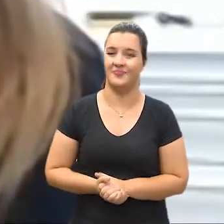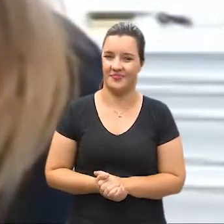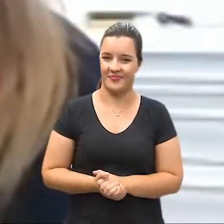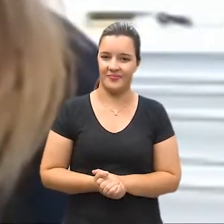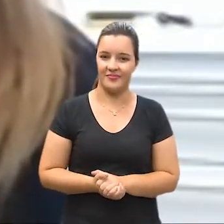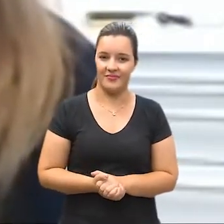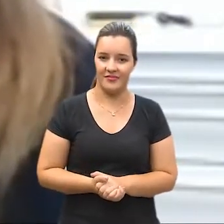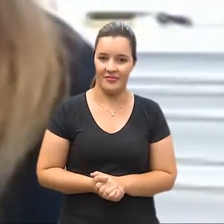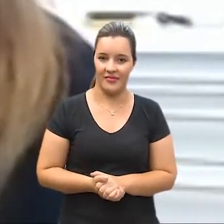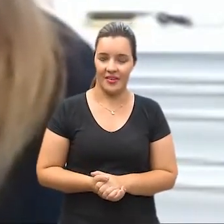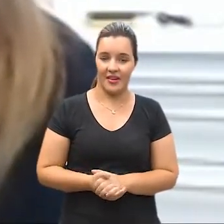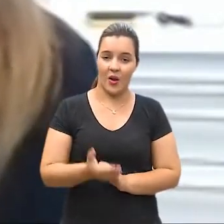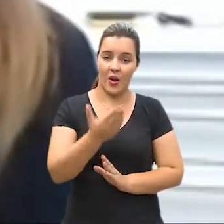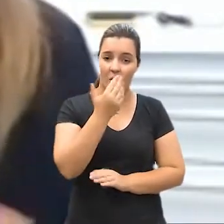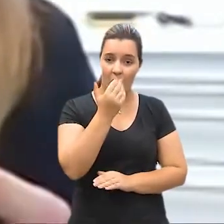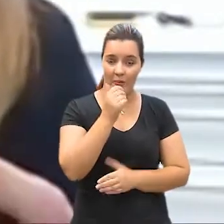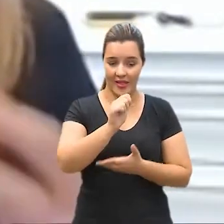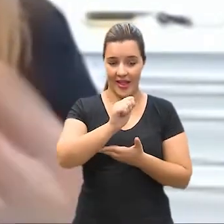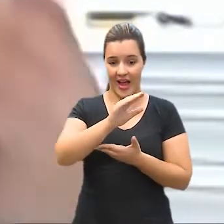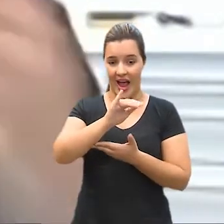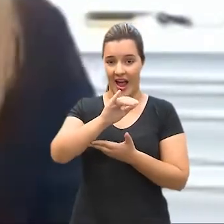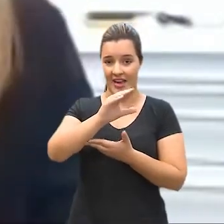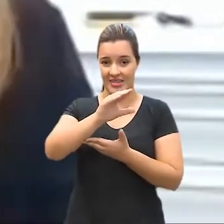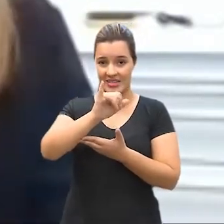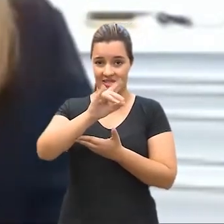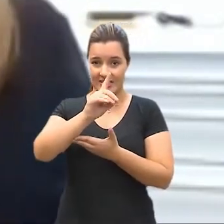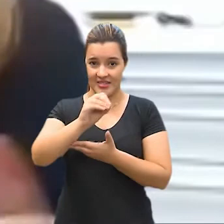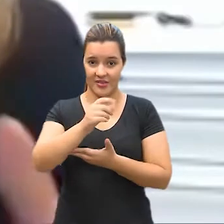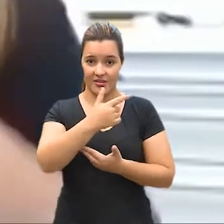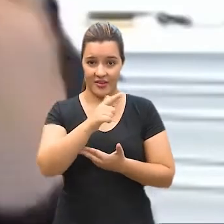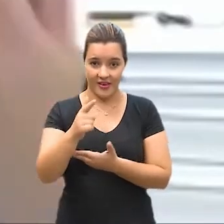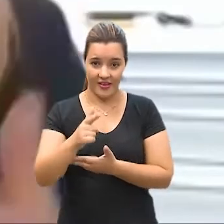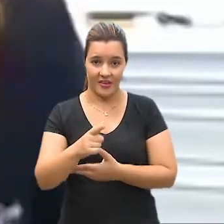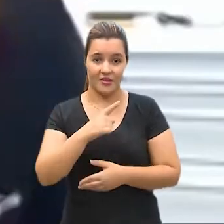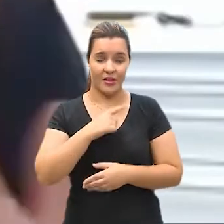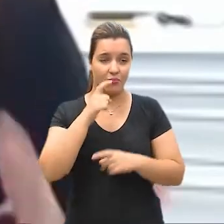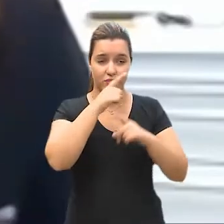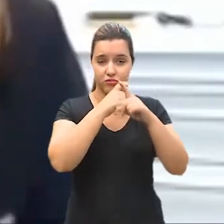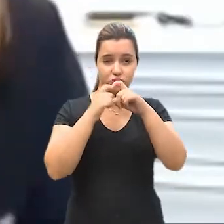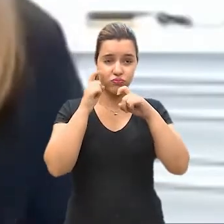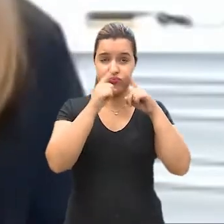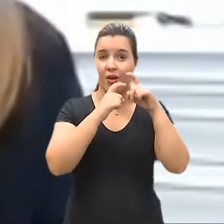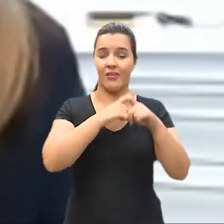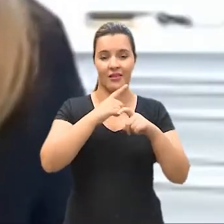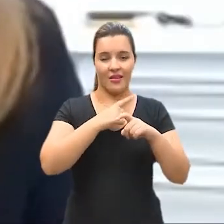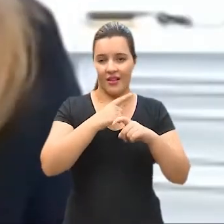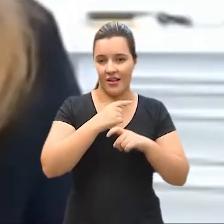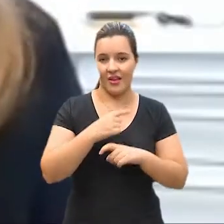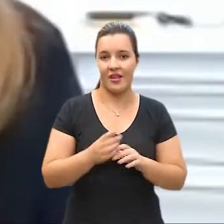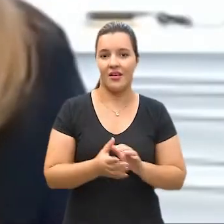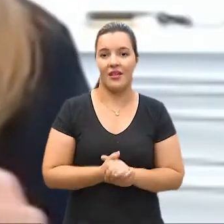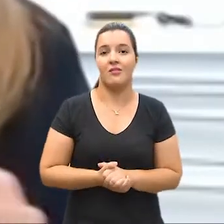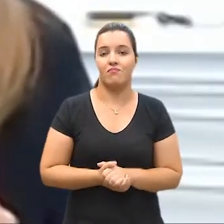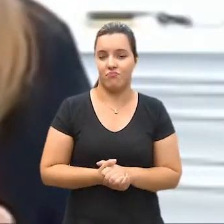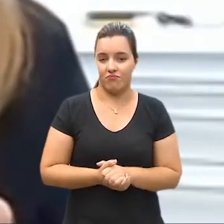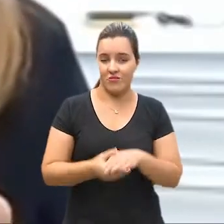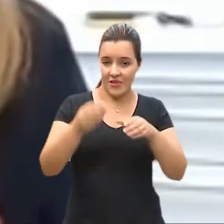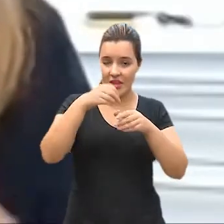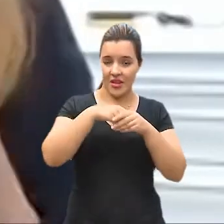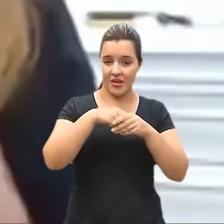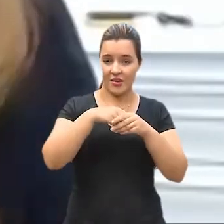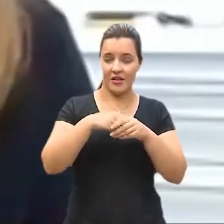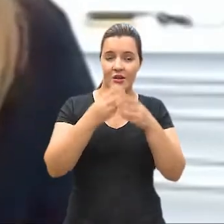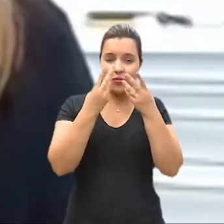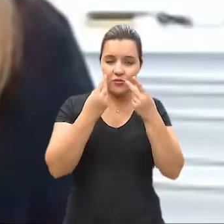não é ácido, o que acontece? Assim que a gente termina de se alimentar, as bactérias elas começam a proliferar. E aí